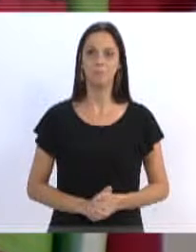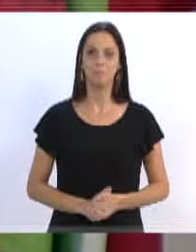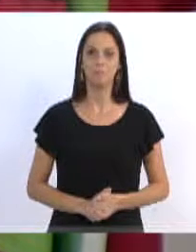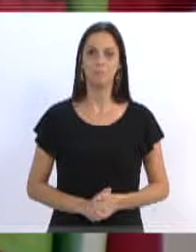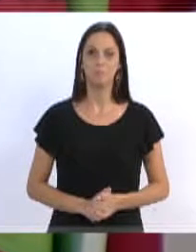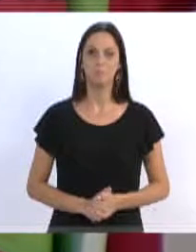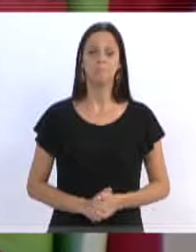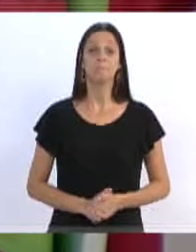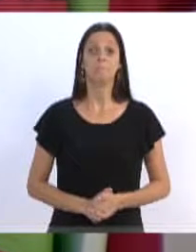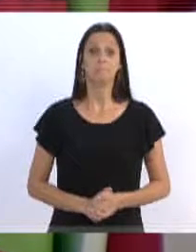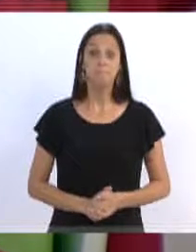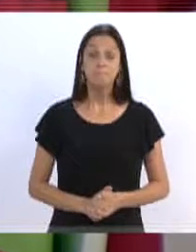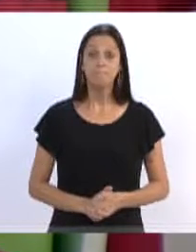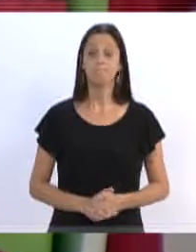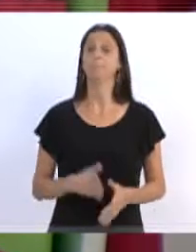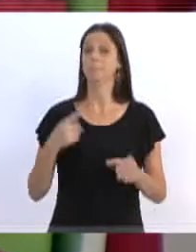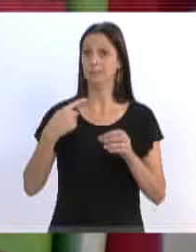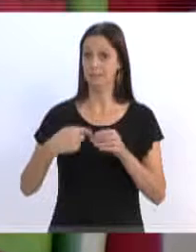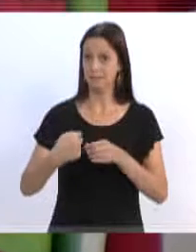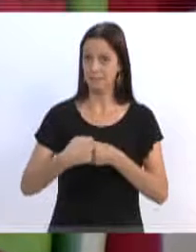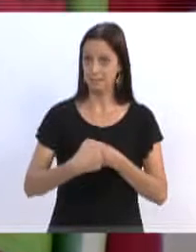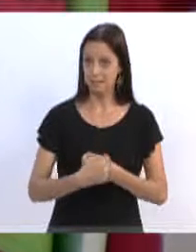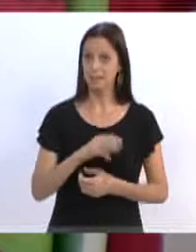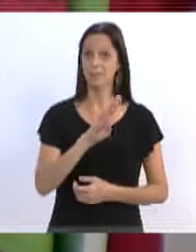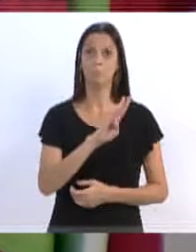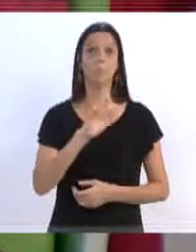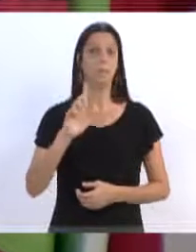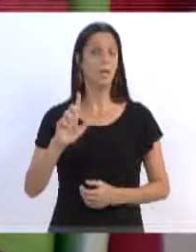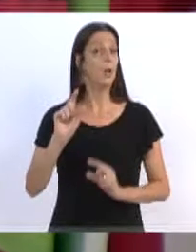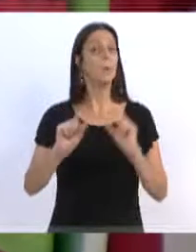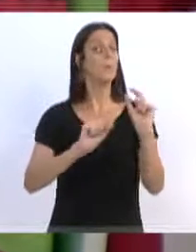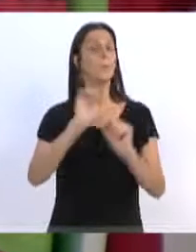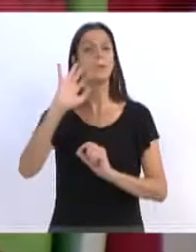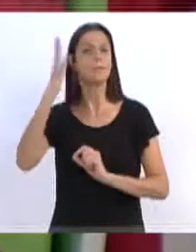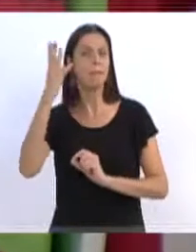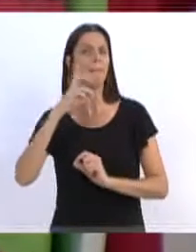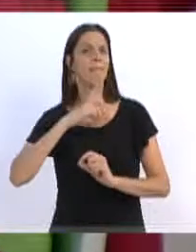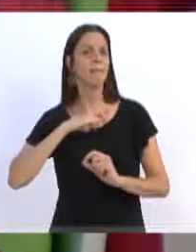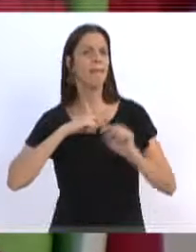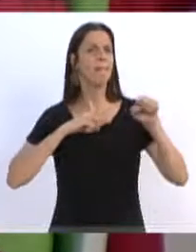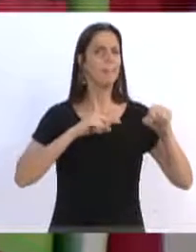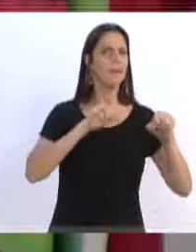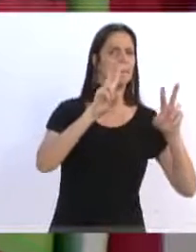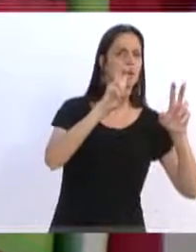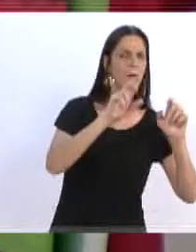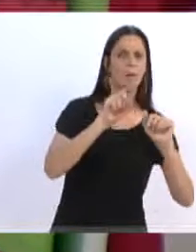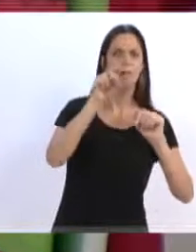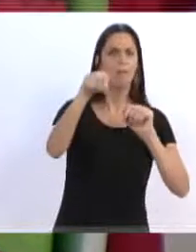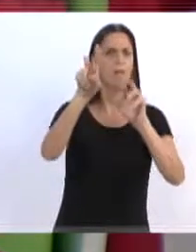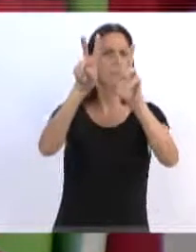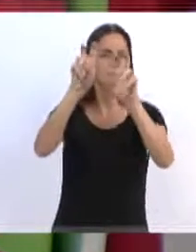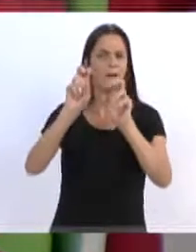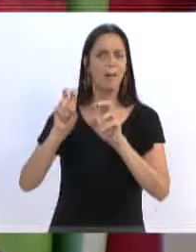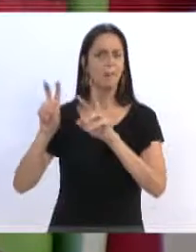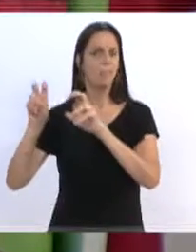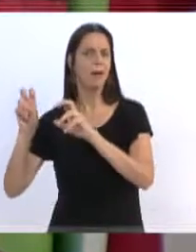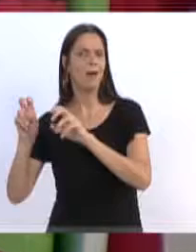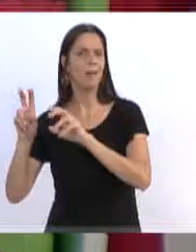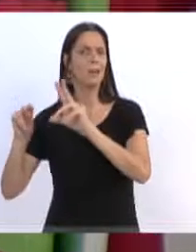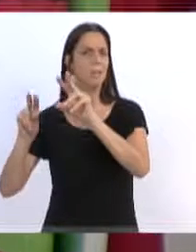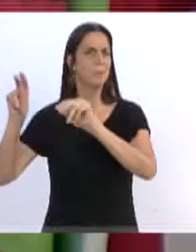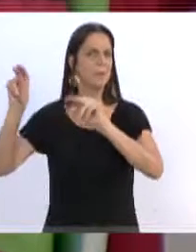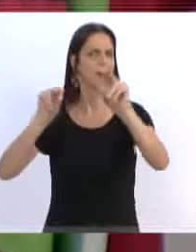a cidade vem passando aí por vários assuntos vários comentários é acho que